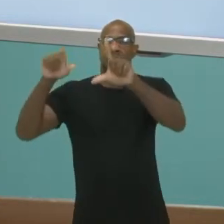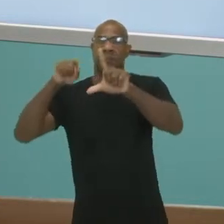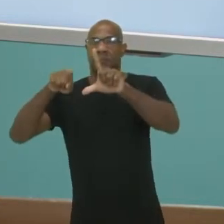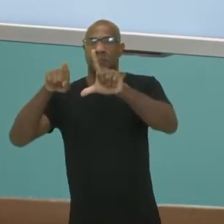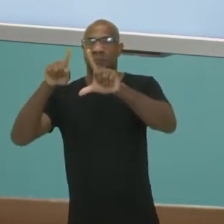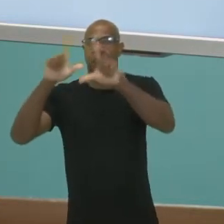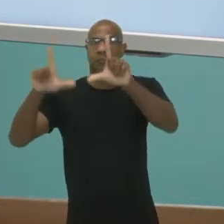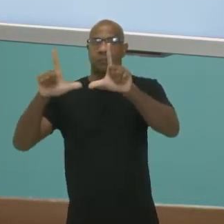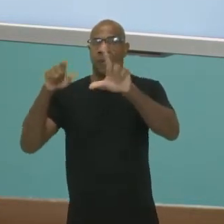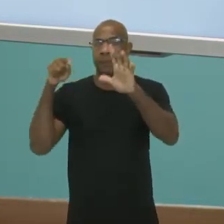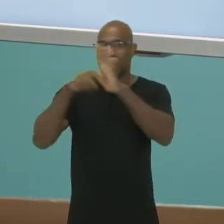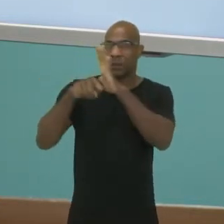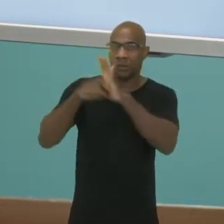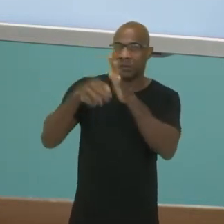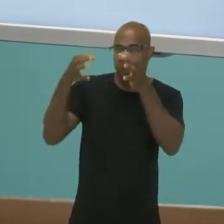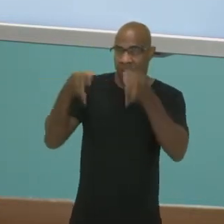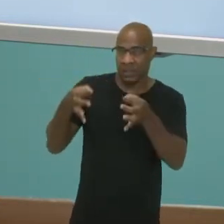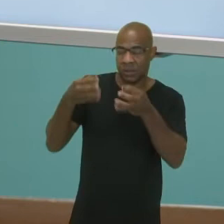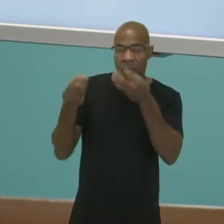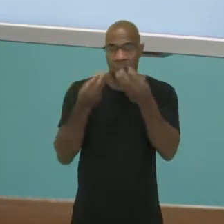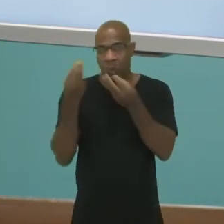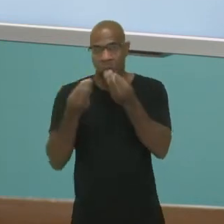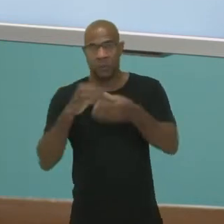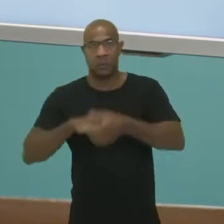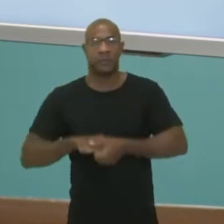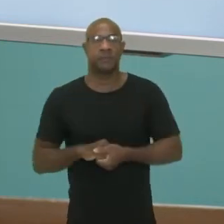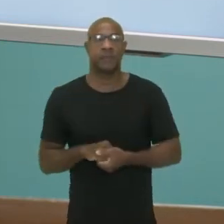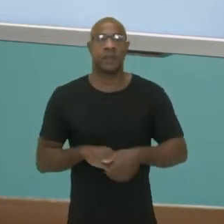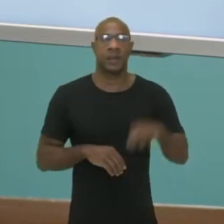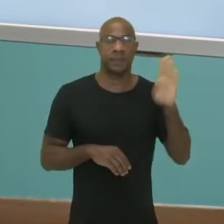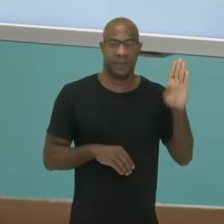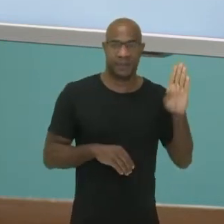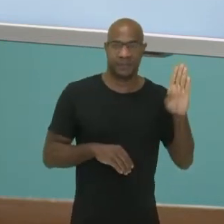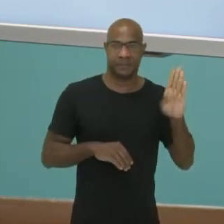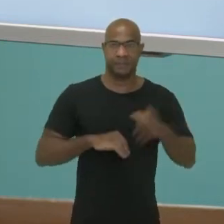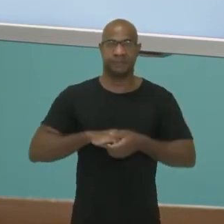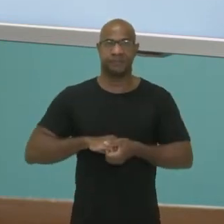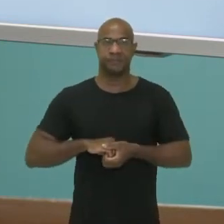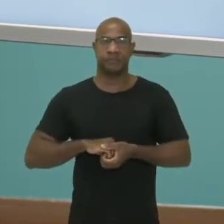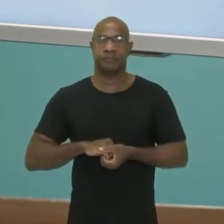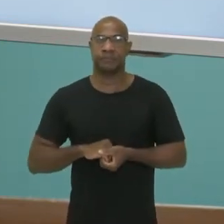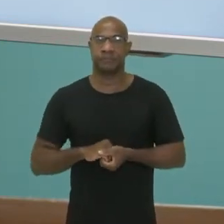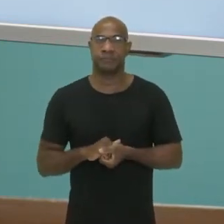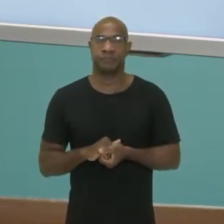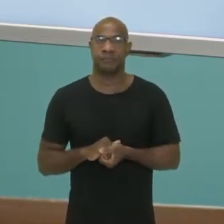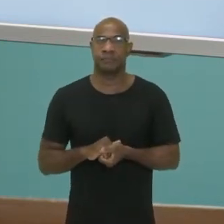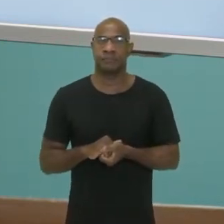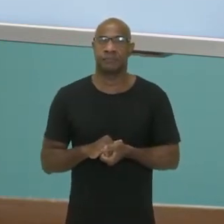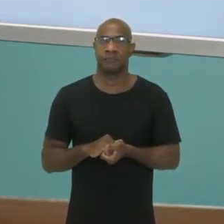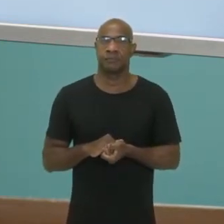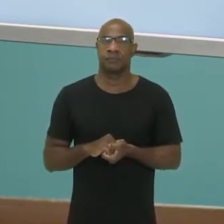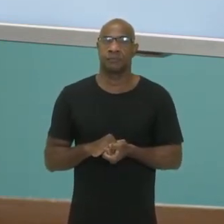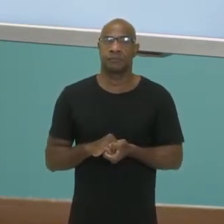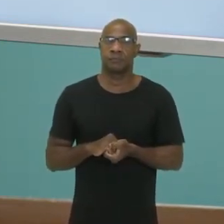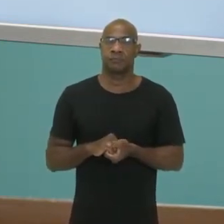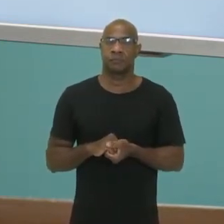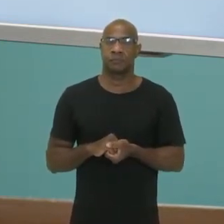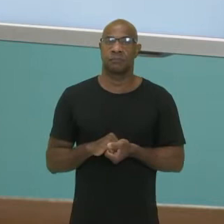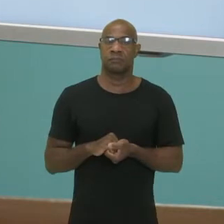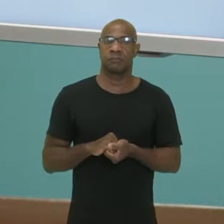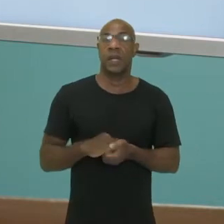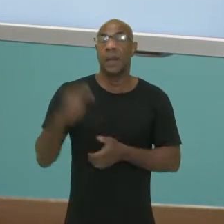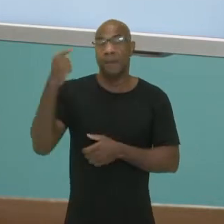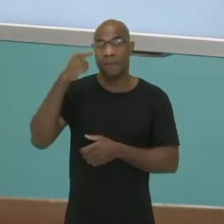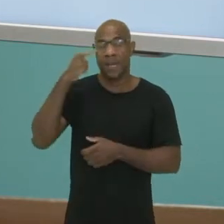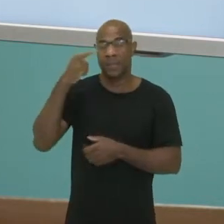mi mamá. Susanita, la B. Contesta uma vez mais. Que justificativa apresenta Libertad? Então, pense